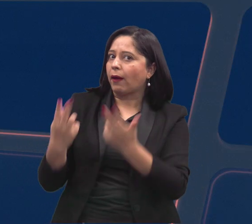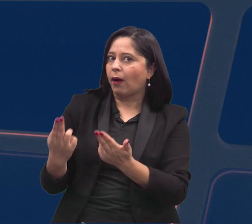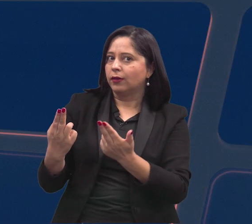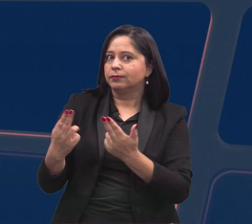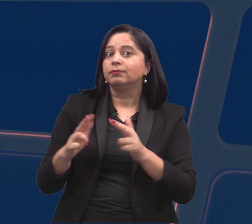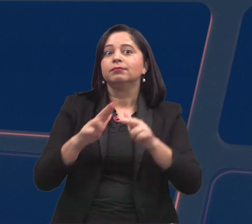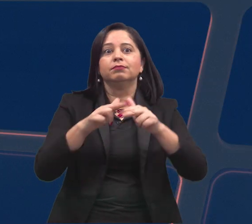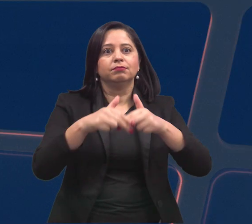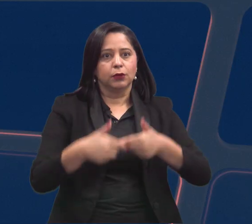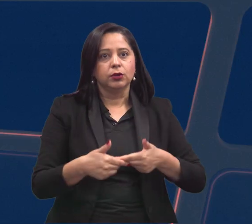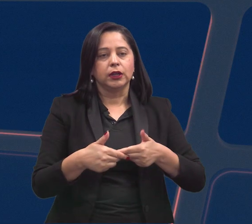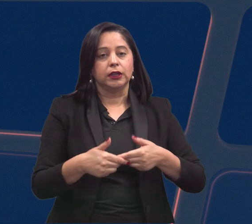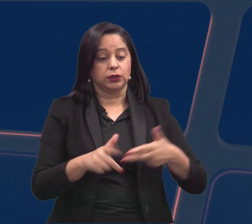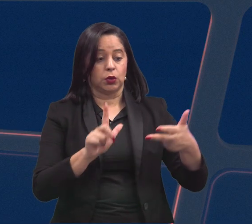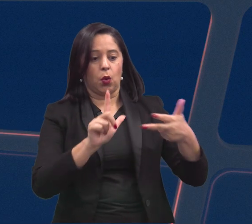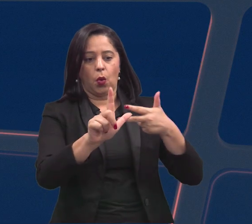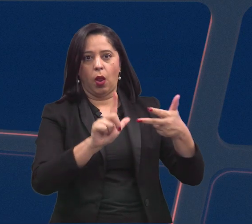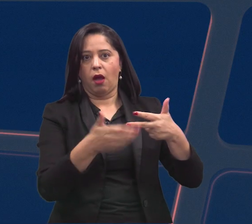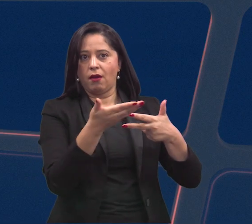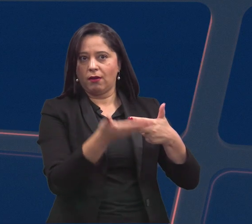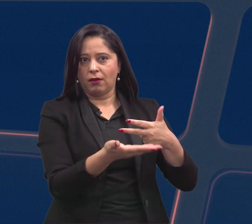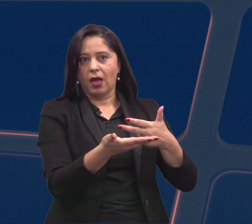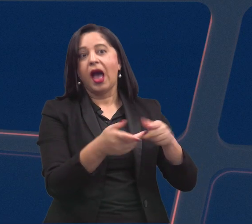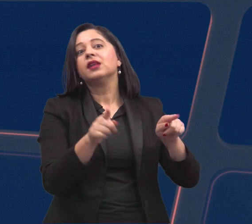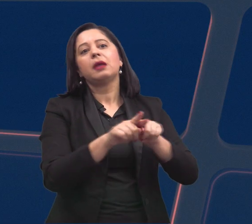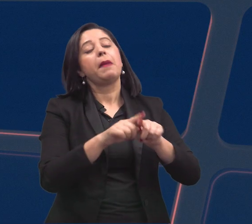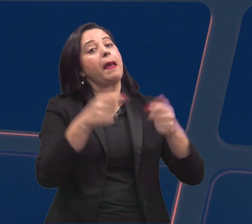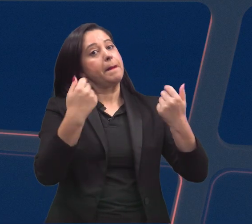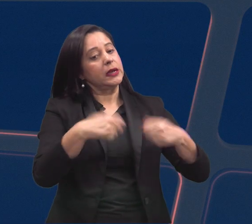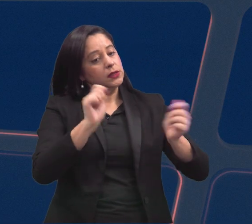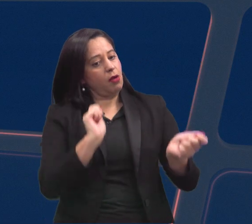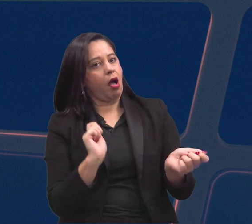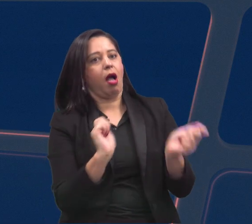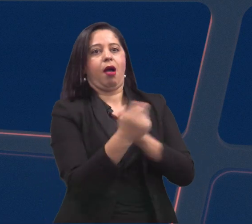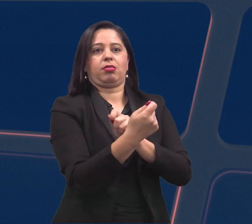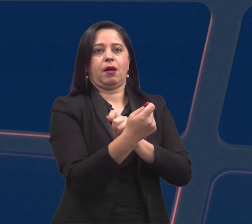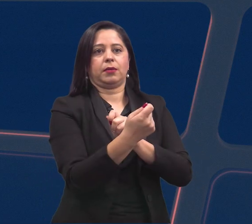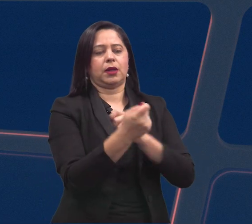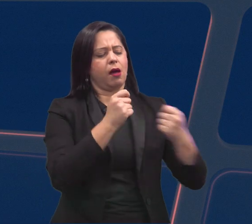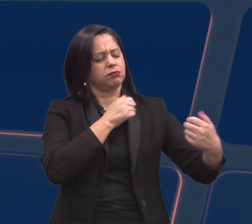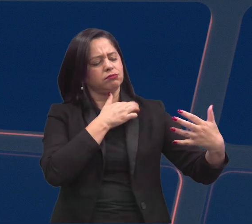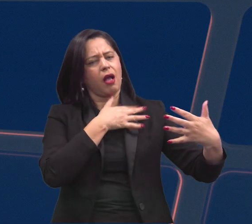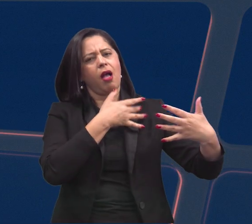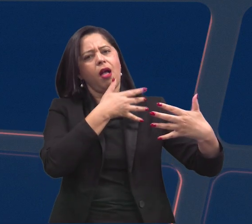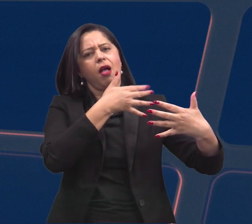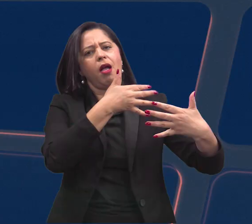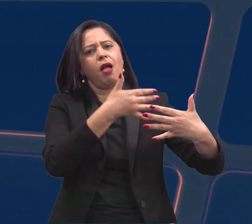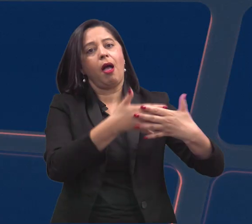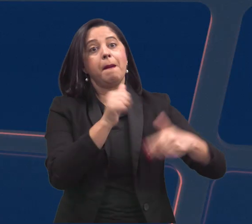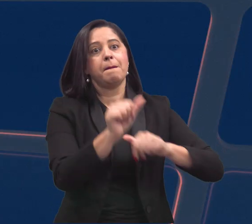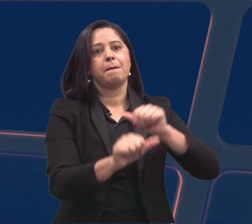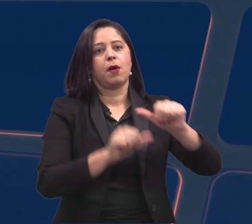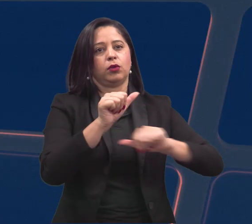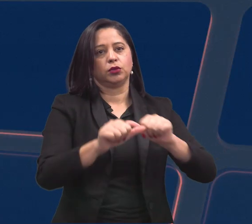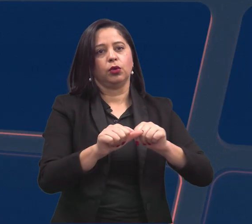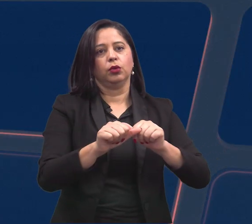para seguir esse ritmo de inovação, o Poder Legislativo também precisou se transformar. De lá para cá, muita coisa mudou.